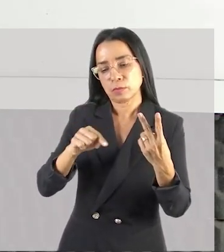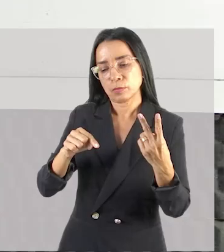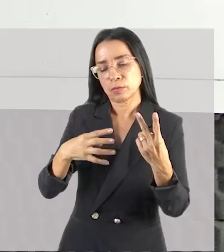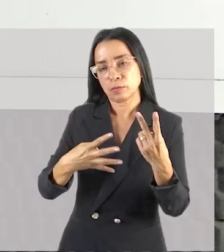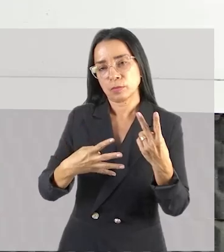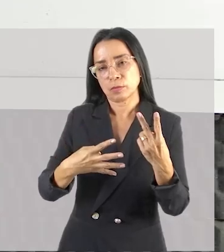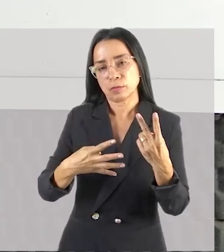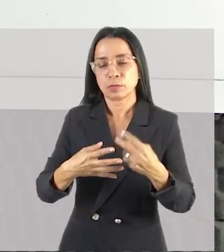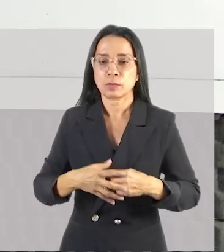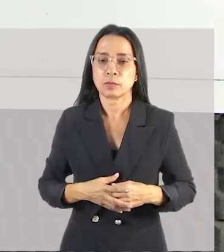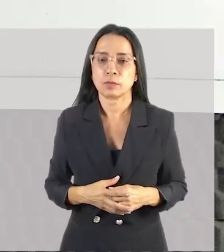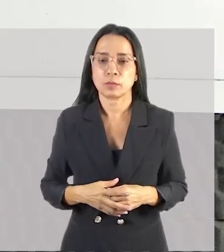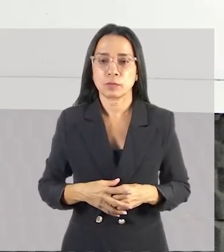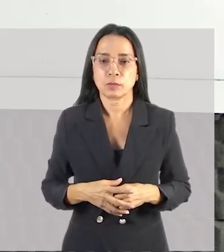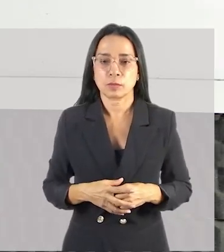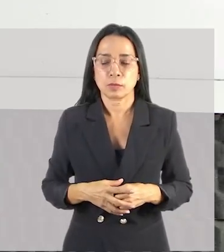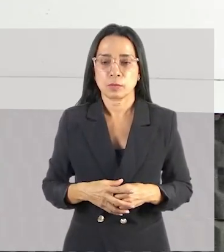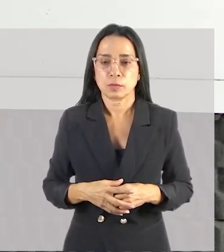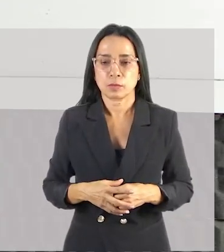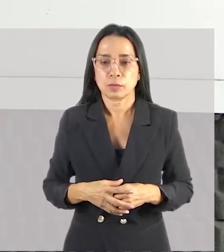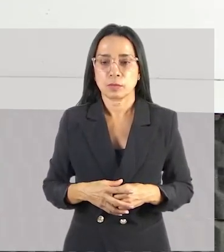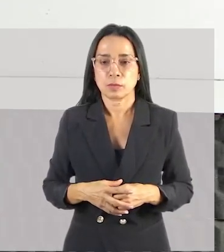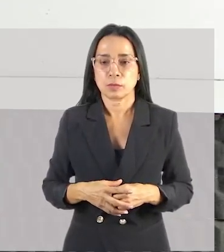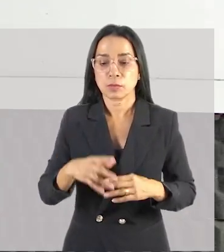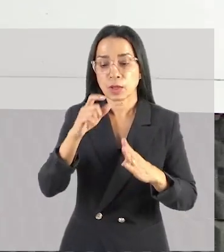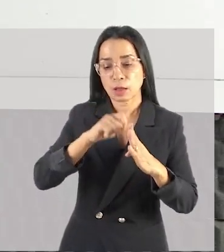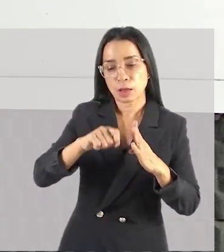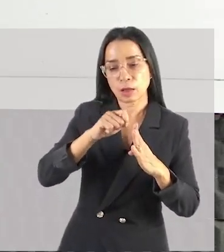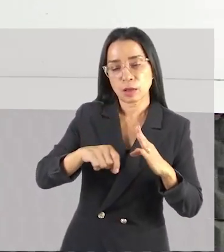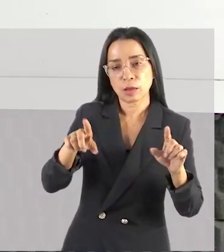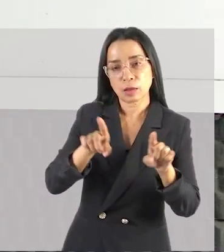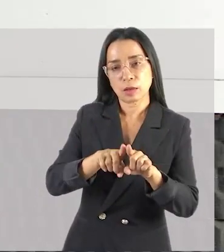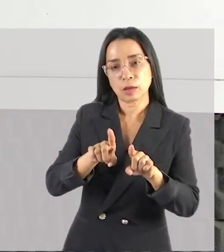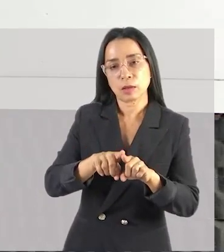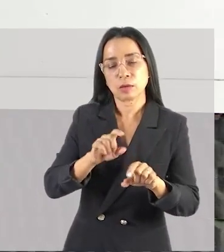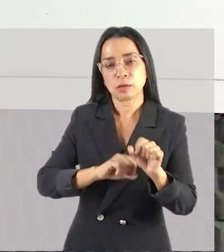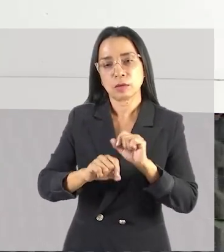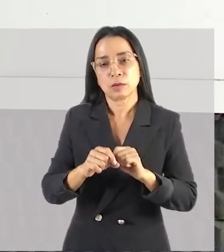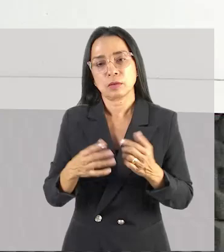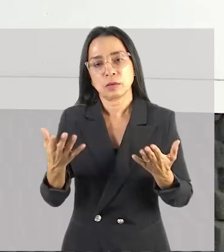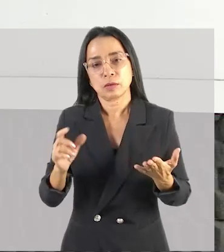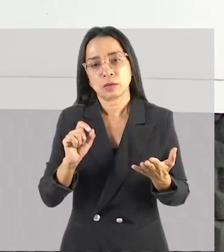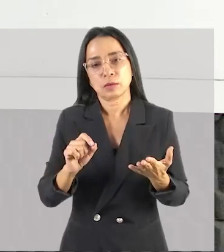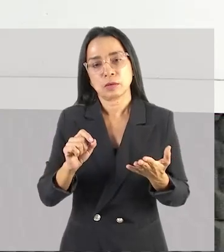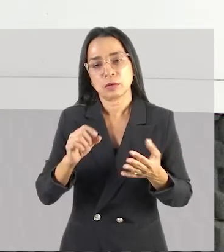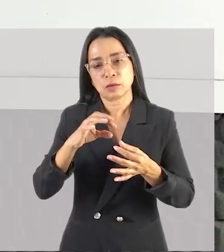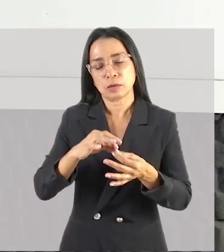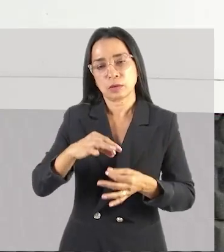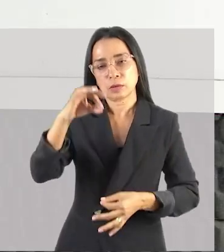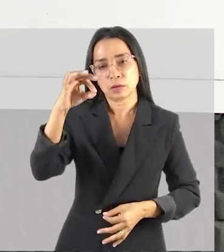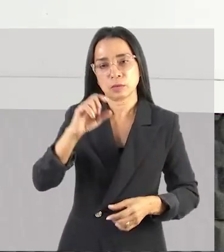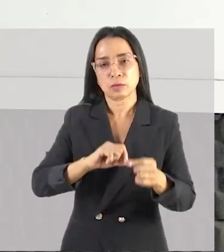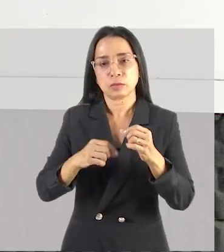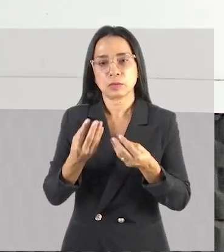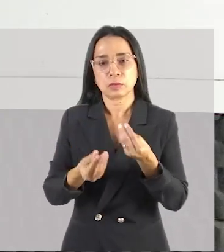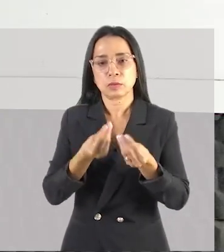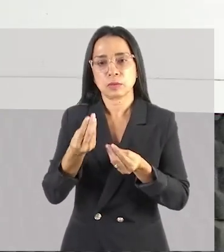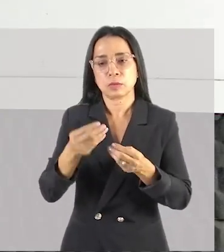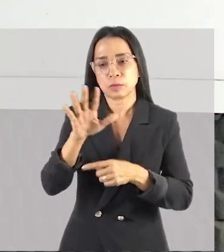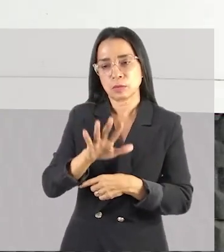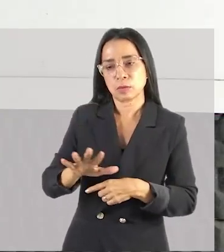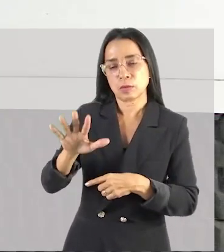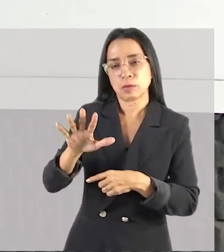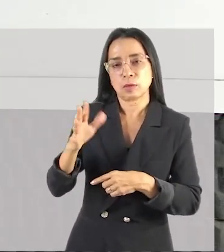4. Anotem também essa fórmula aí. Tanto da altura do triângulo equilátero quanto da